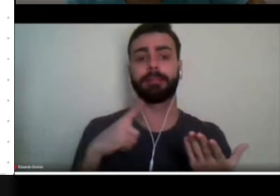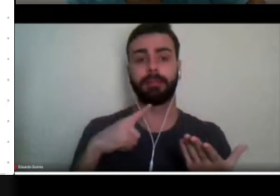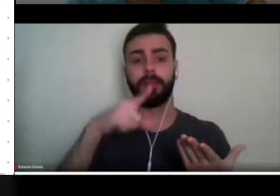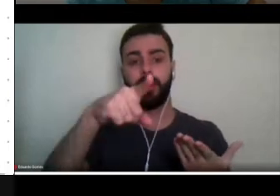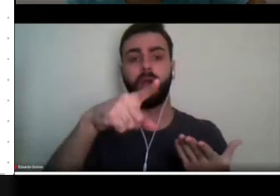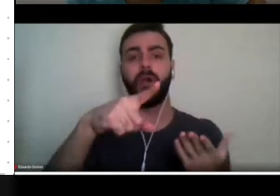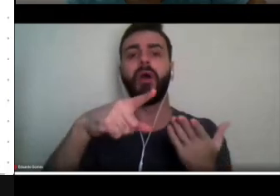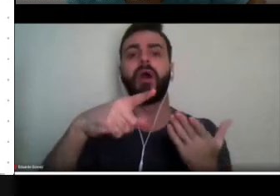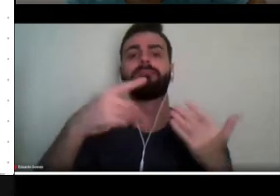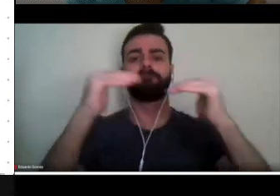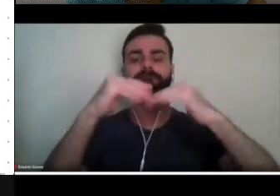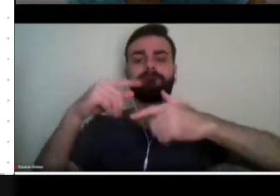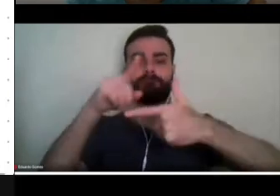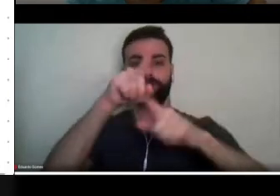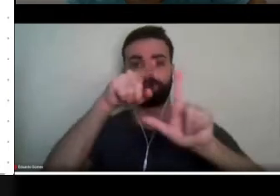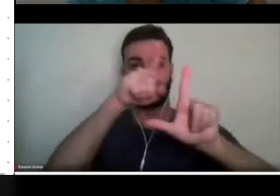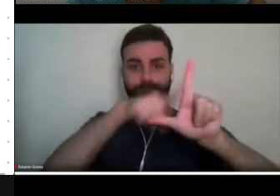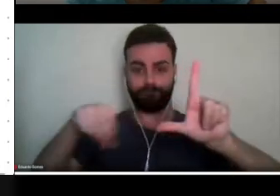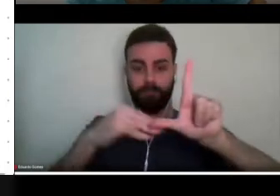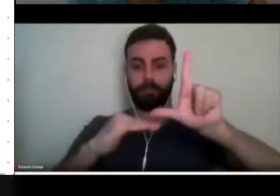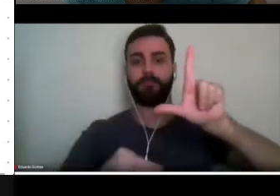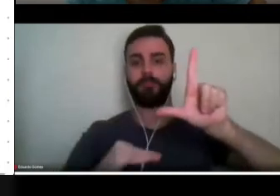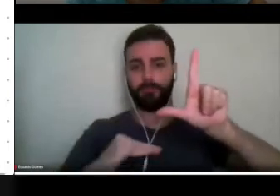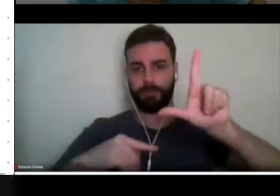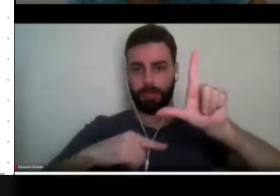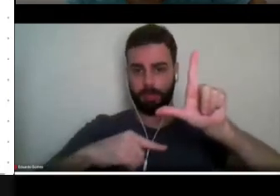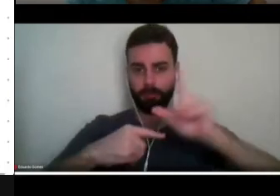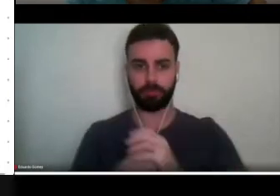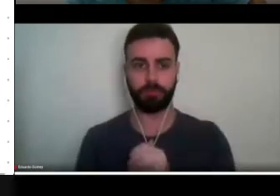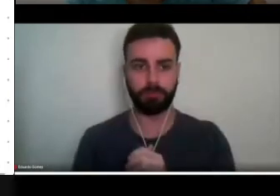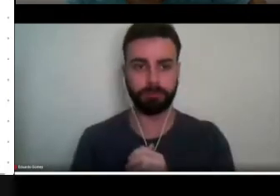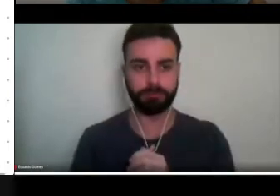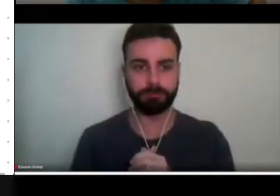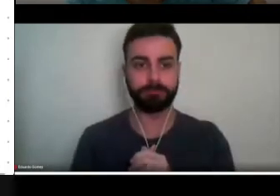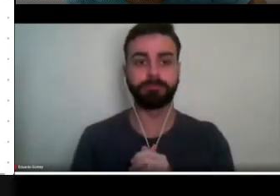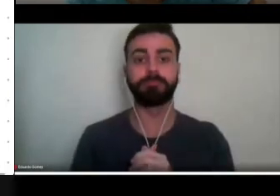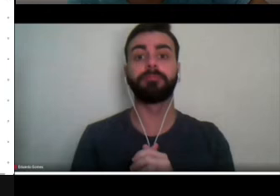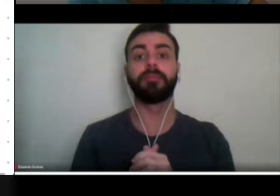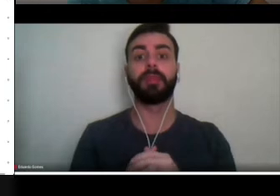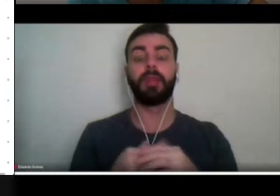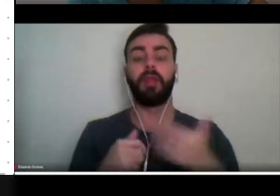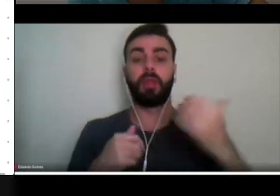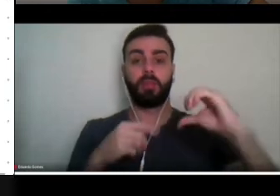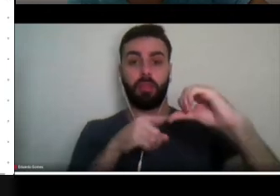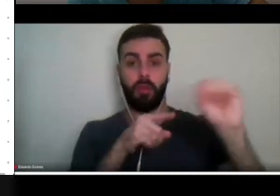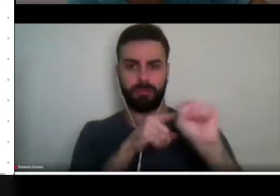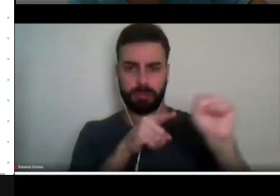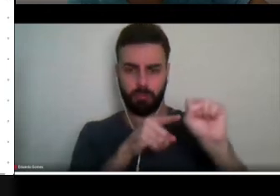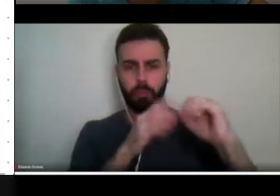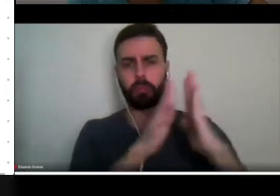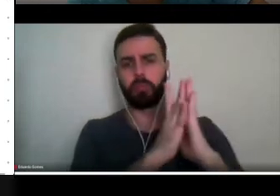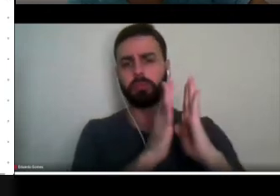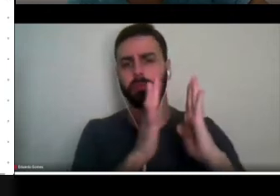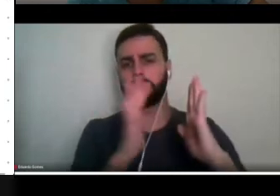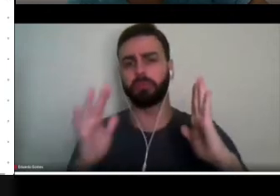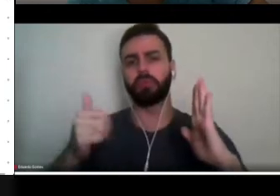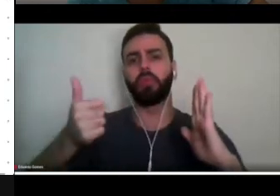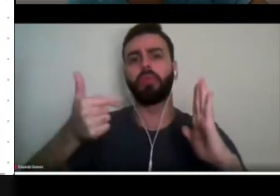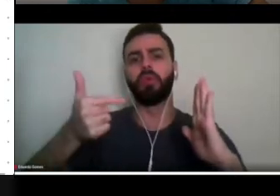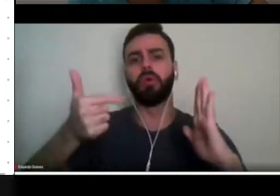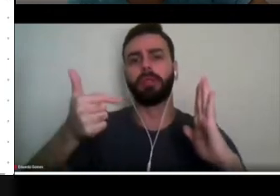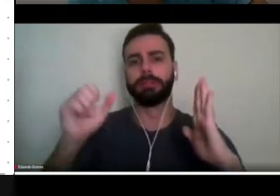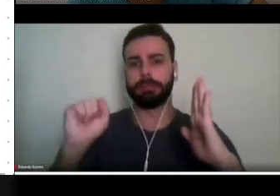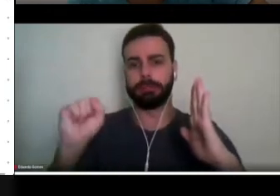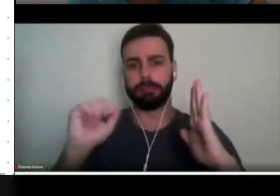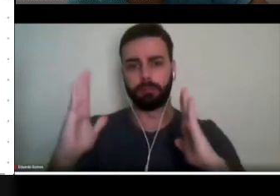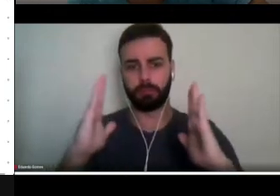até mais ou menos 12 segundos, eu tenho uma inclinação que vai diminuindo